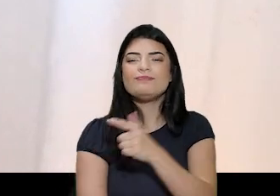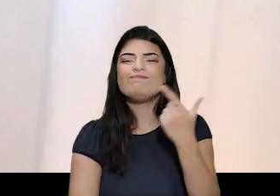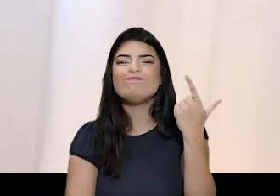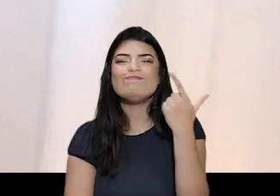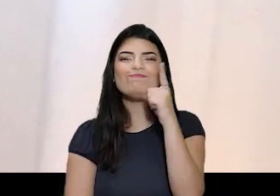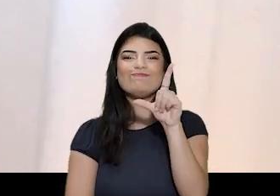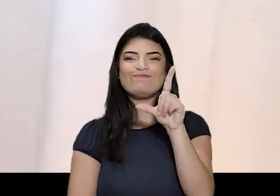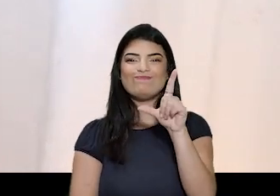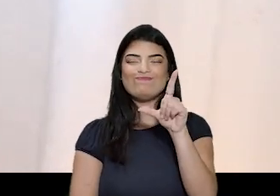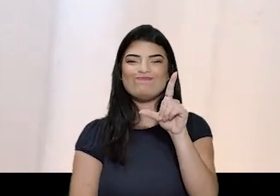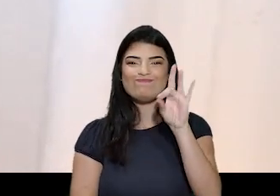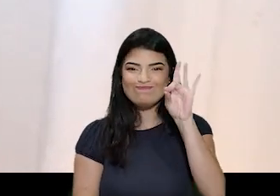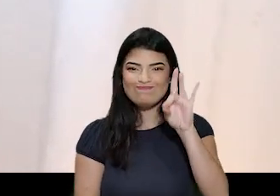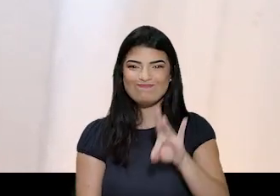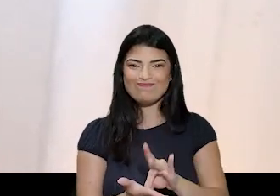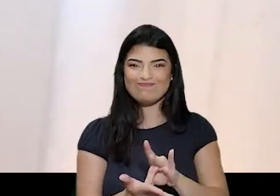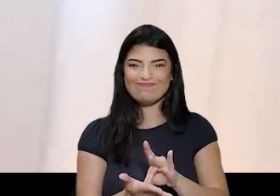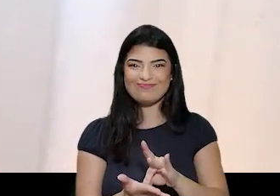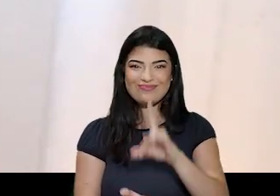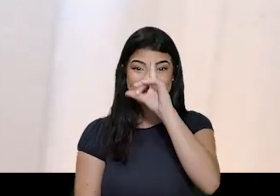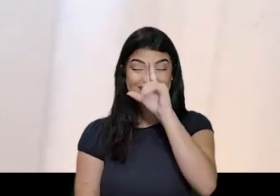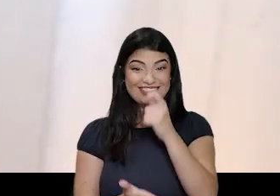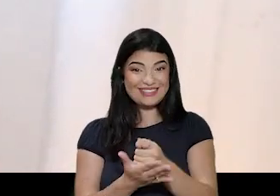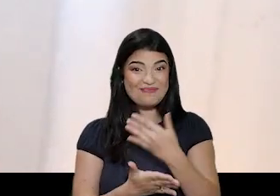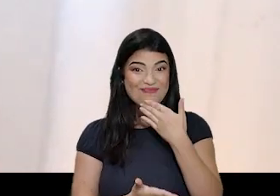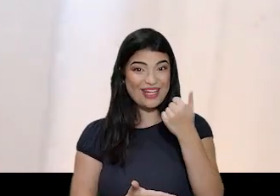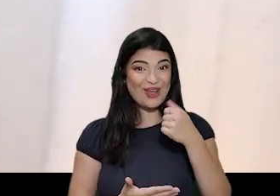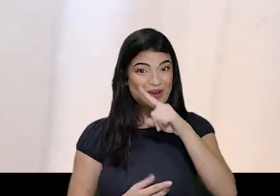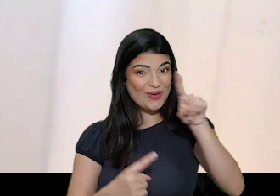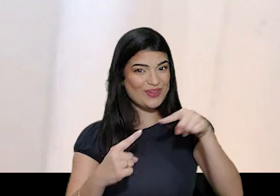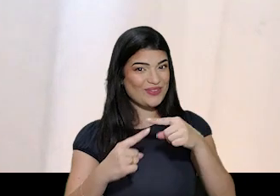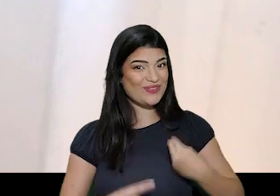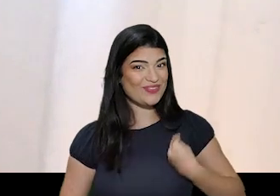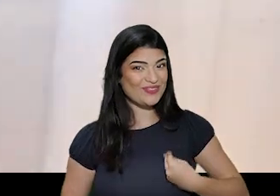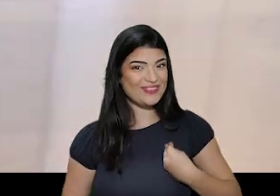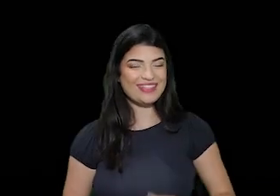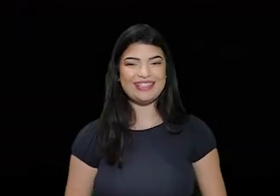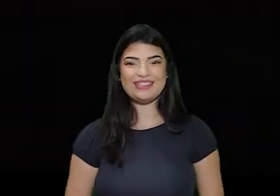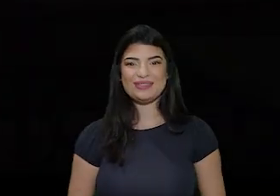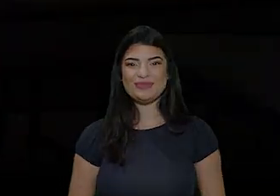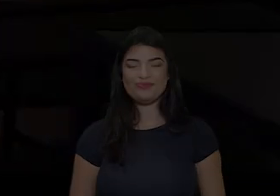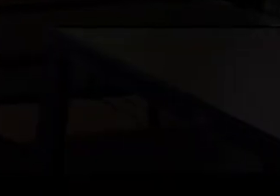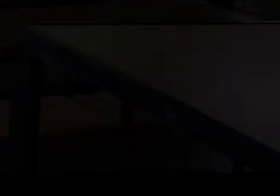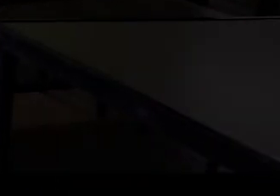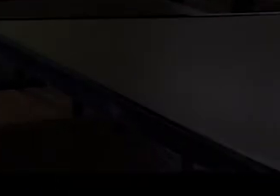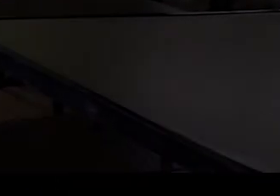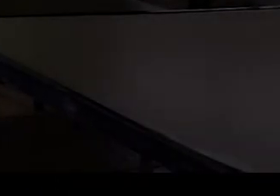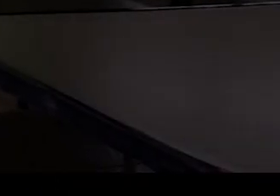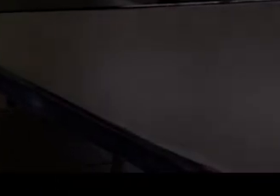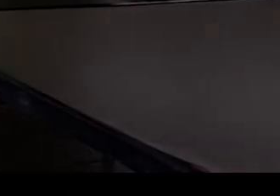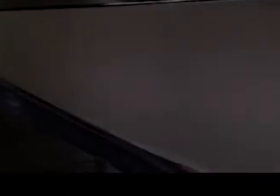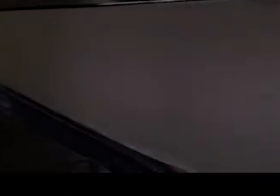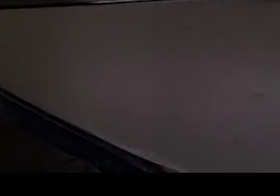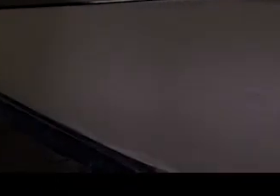aluno consiga definir os seus objetivos de vida.